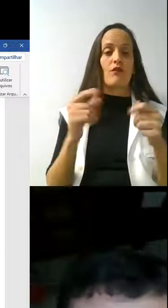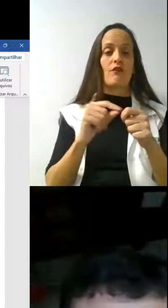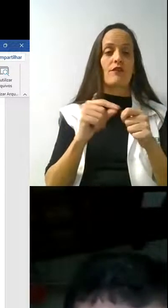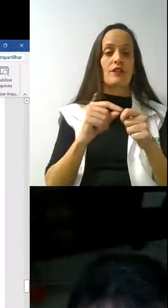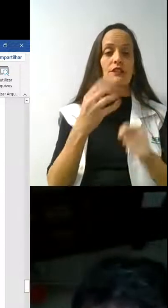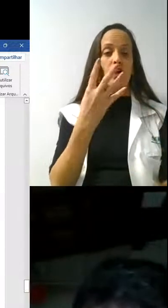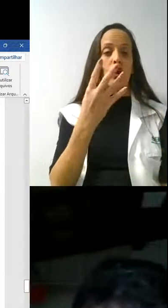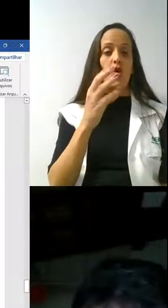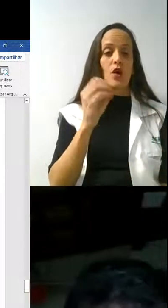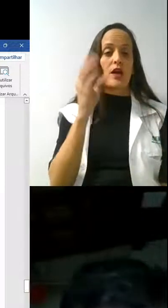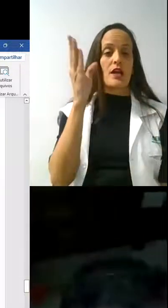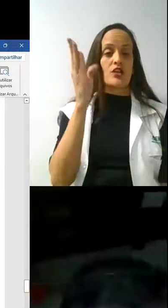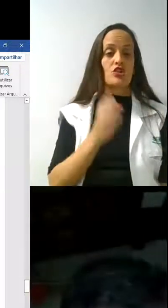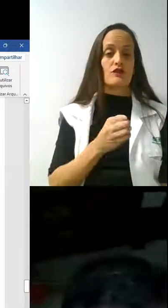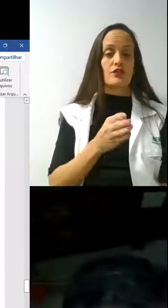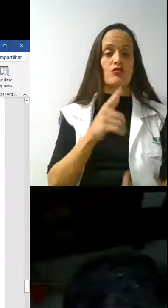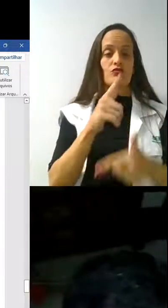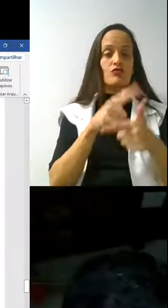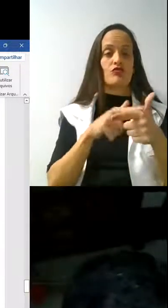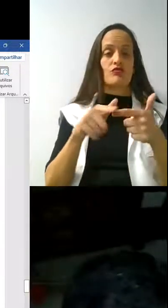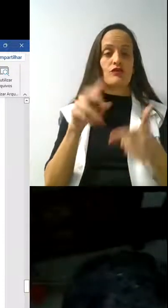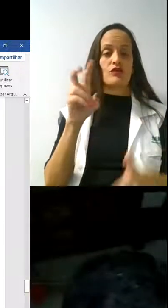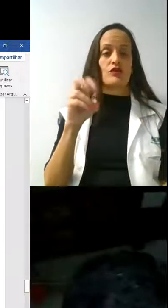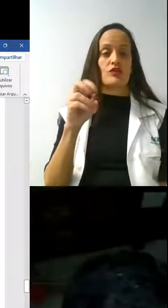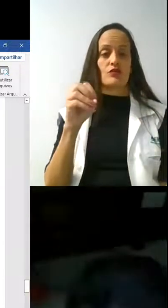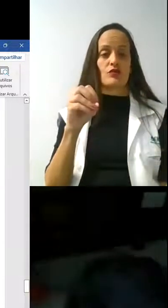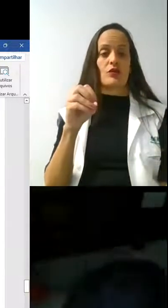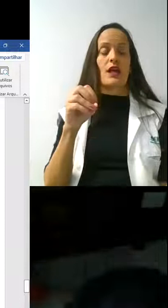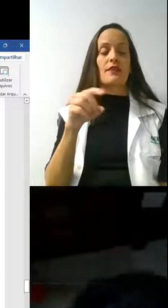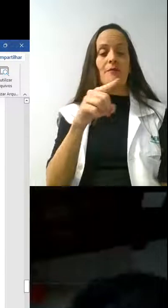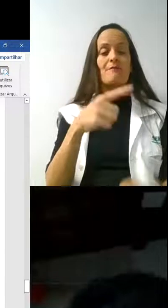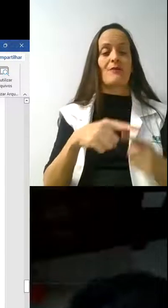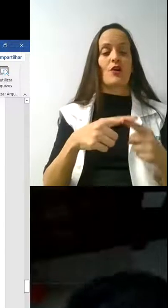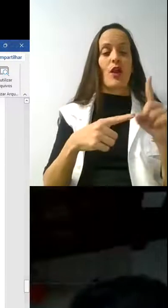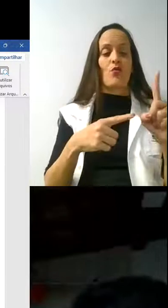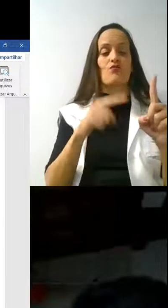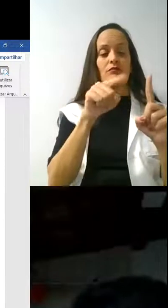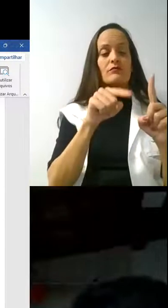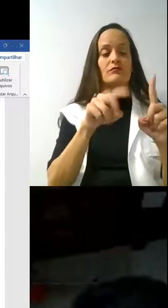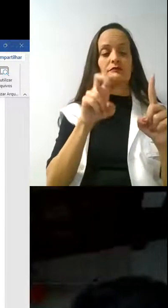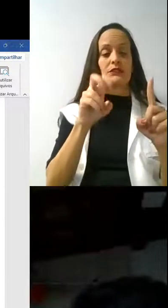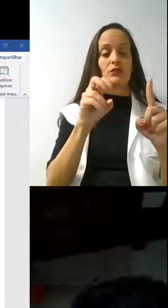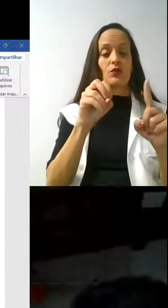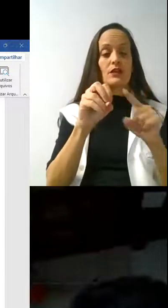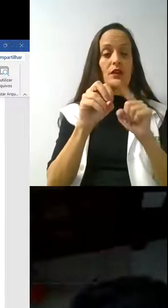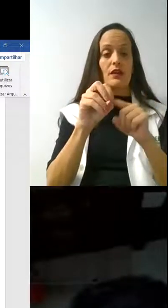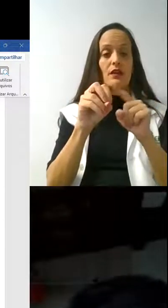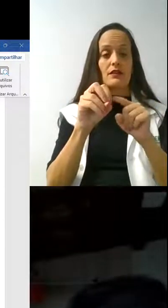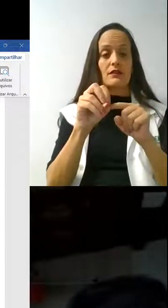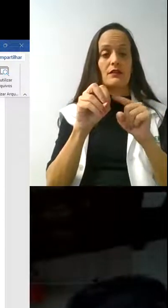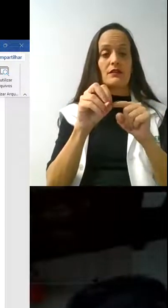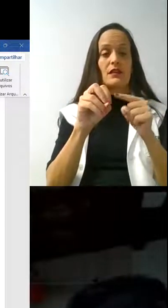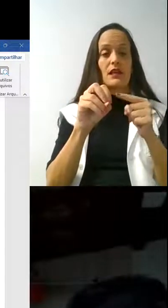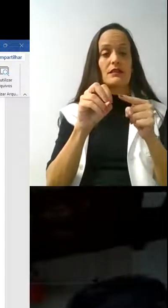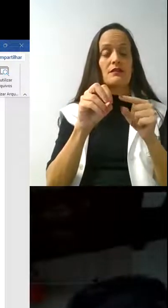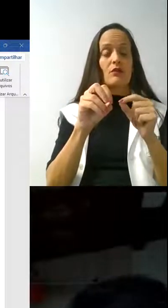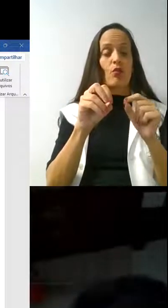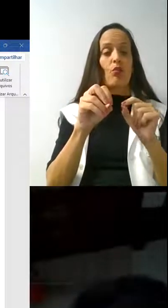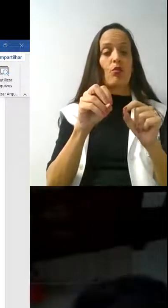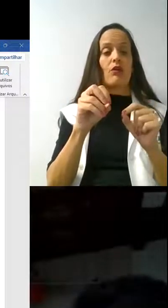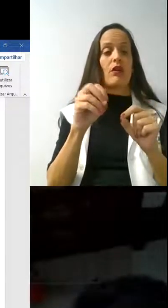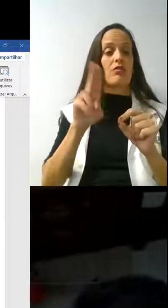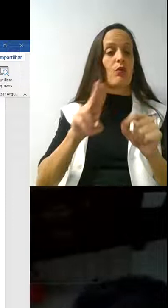de redução. No caso é 50. Como é que eu sei que é 50? Está aqui na escala, certo? Então, ó, fazendo a continha,